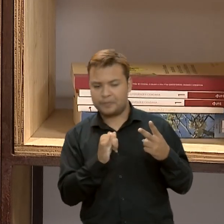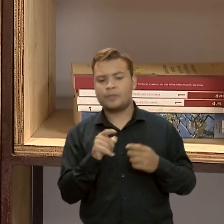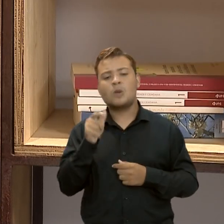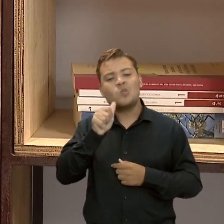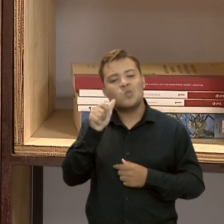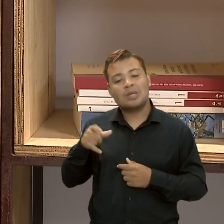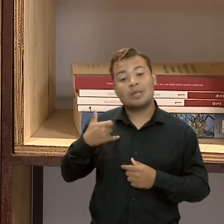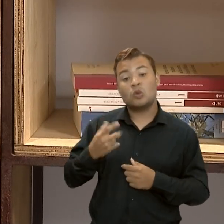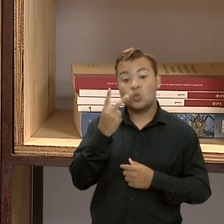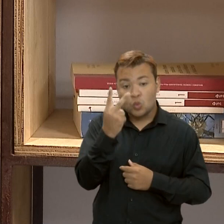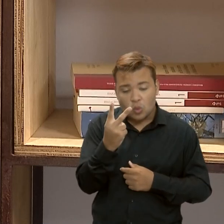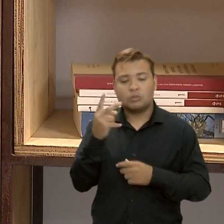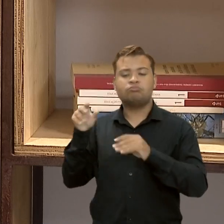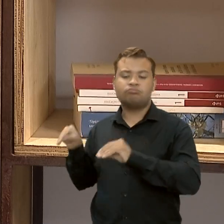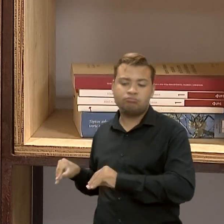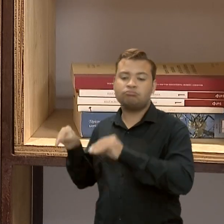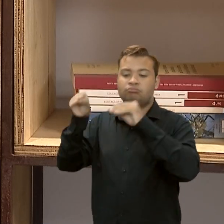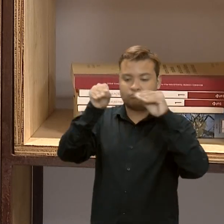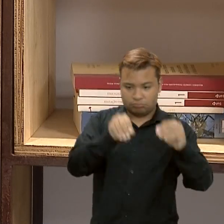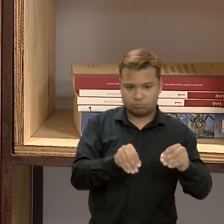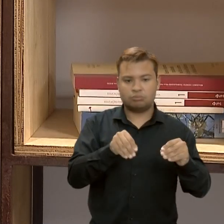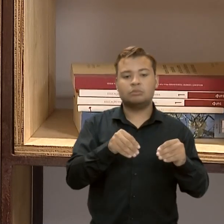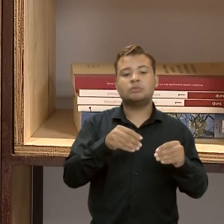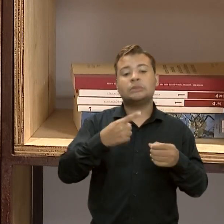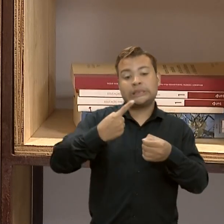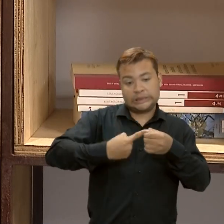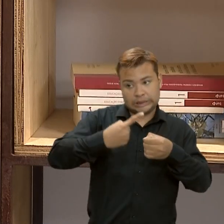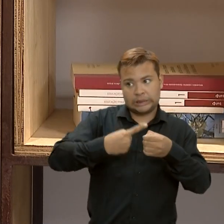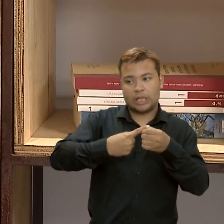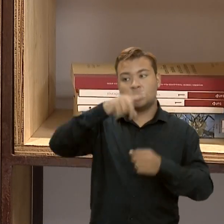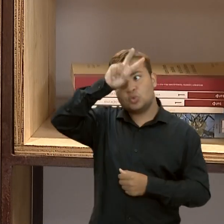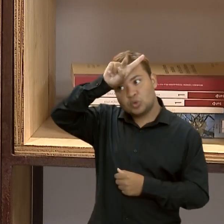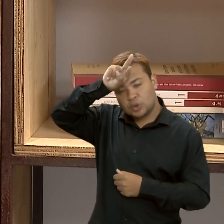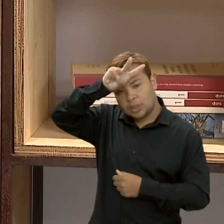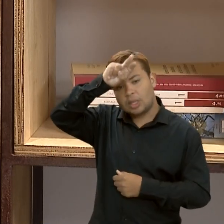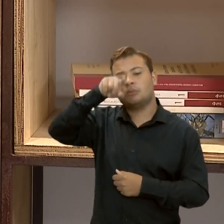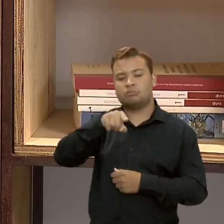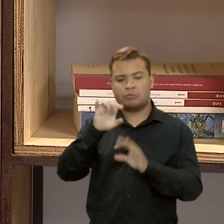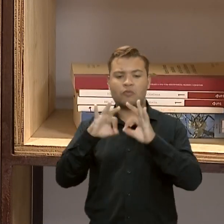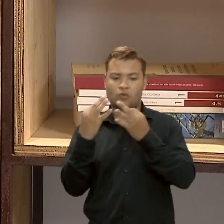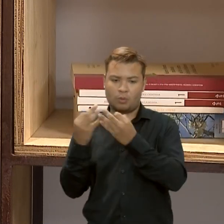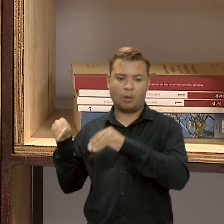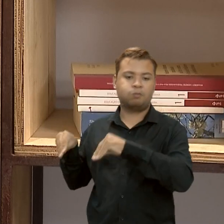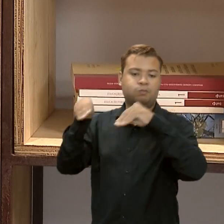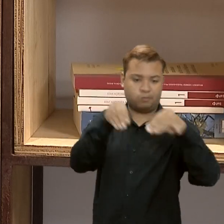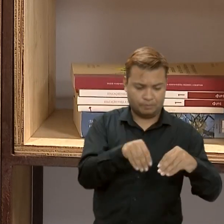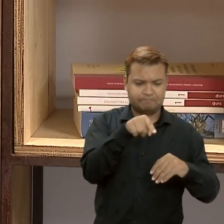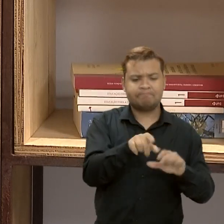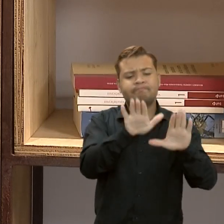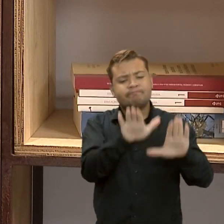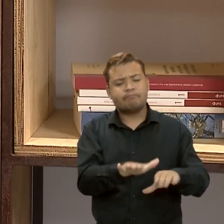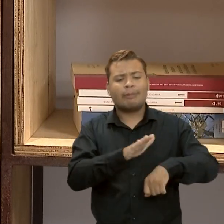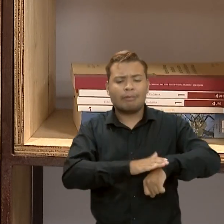idade, a Leodegária ela se muda para Jataí com a sua família. cidade onde eles ficam até mais ou